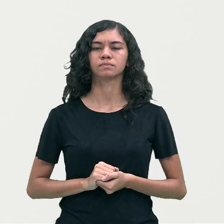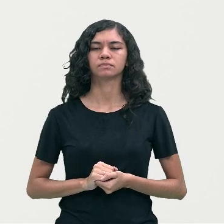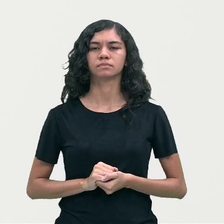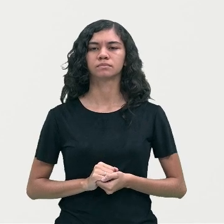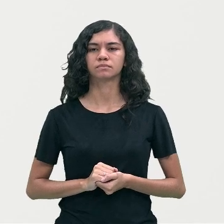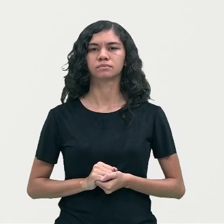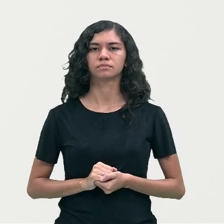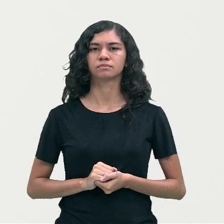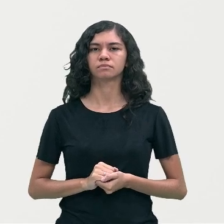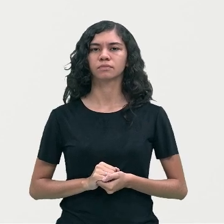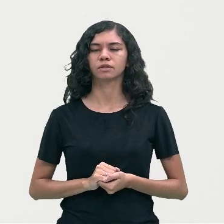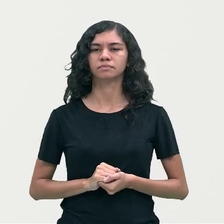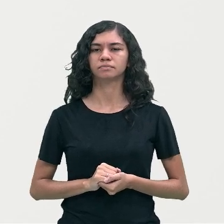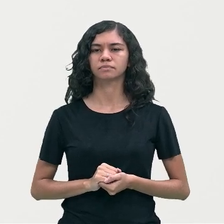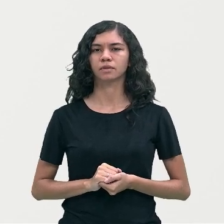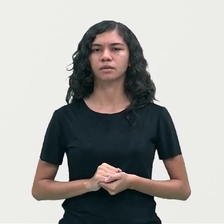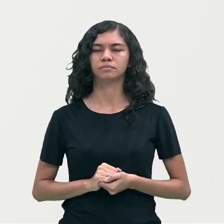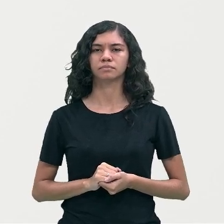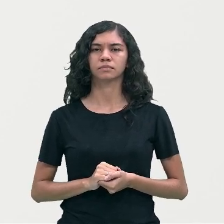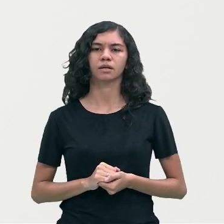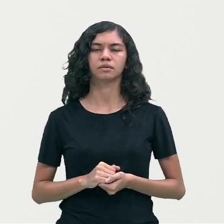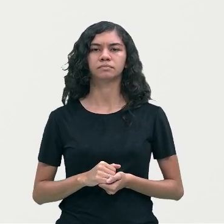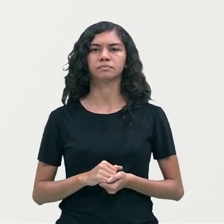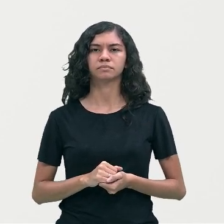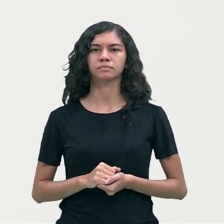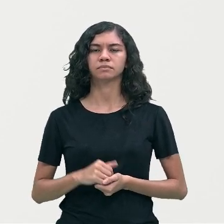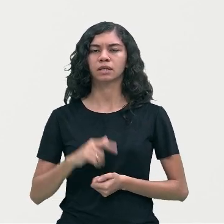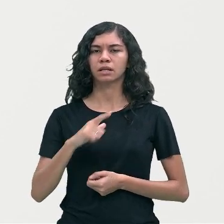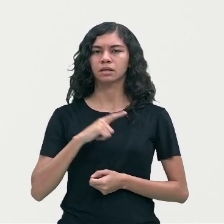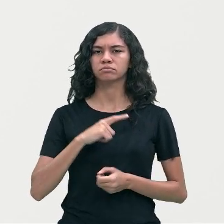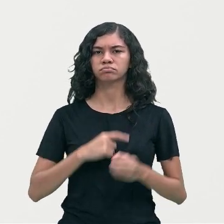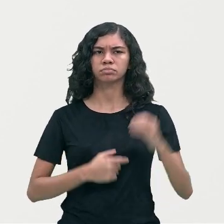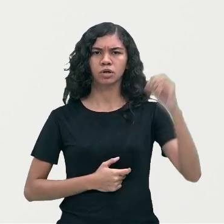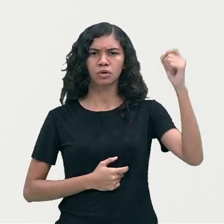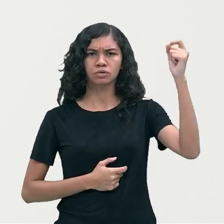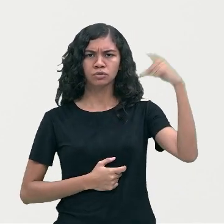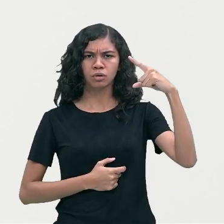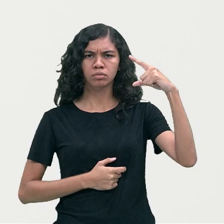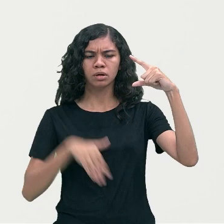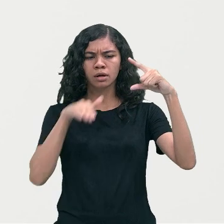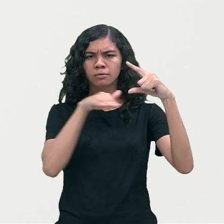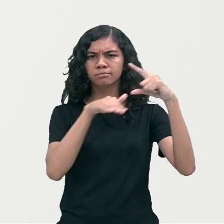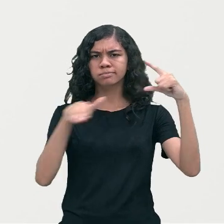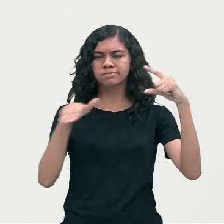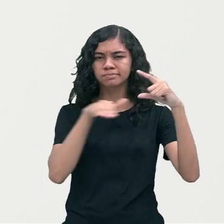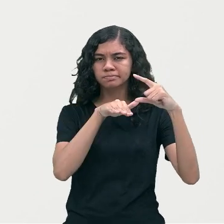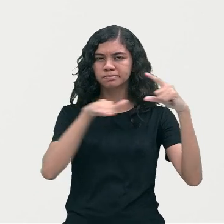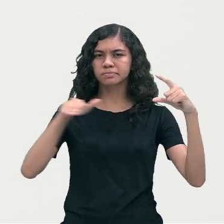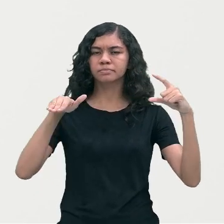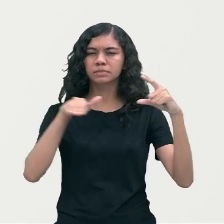o nosso Sol, essa parte aqui central, que é justamente que a gente